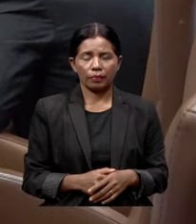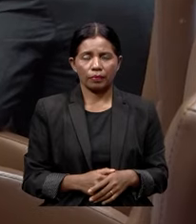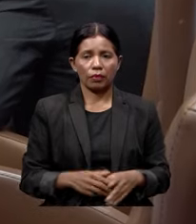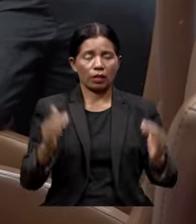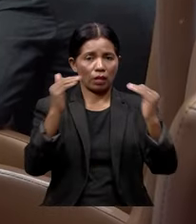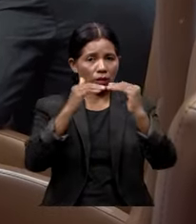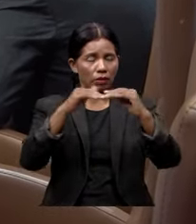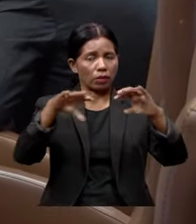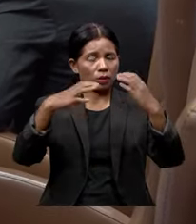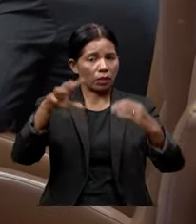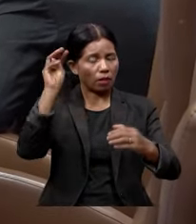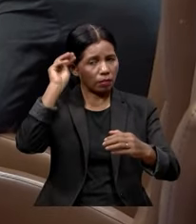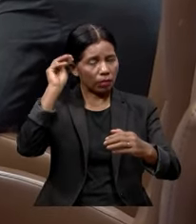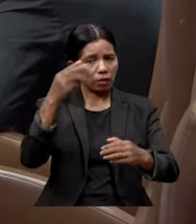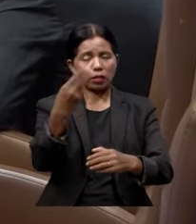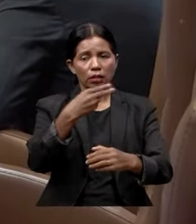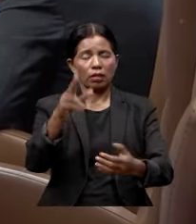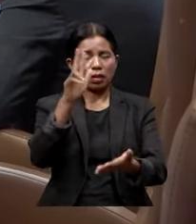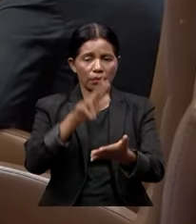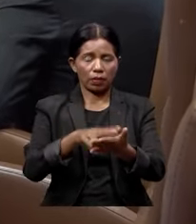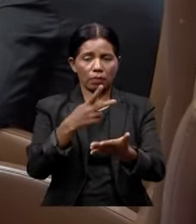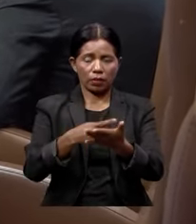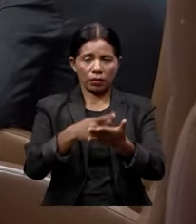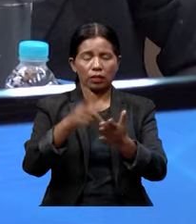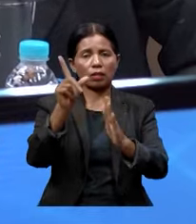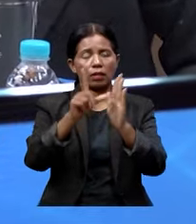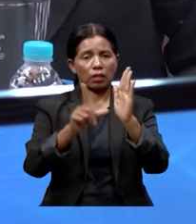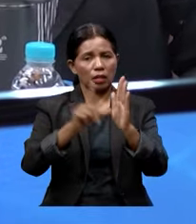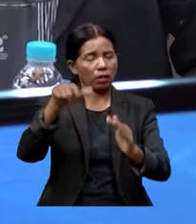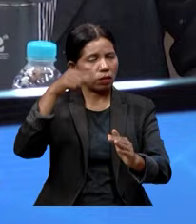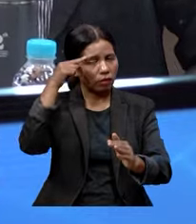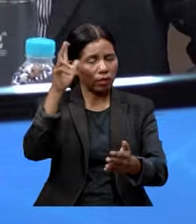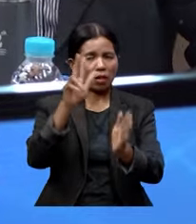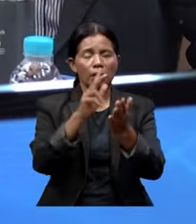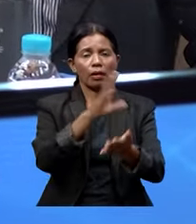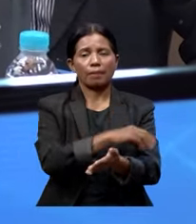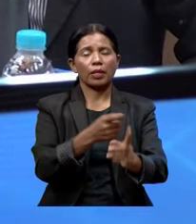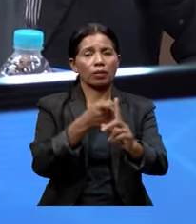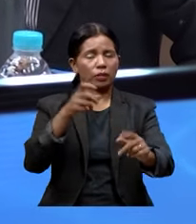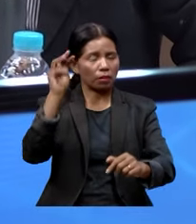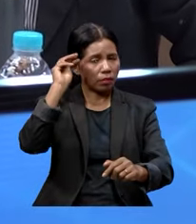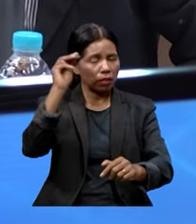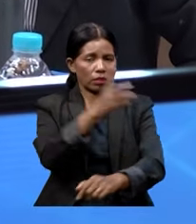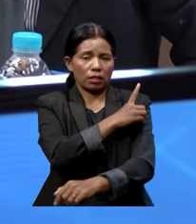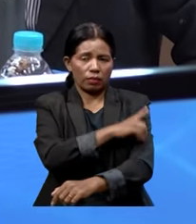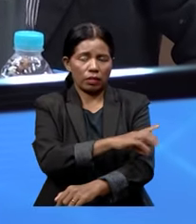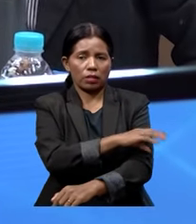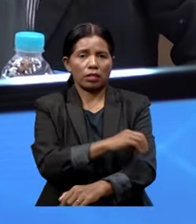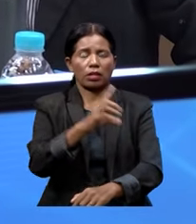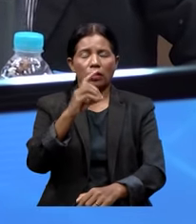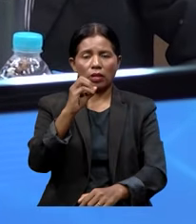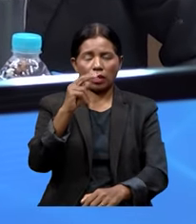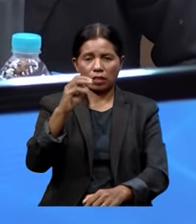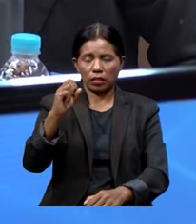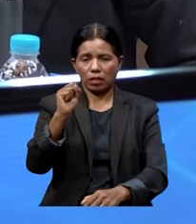Encontro Conselho Ministro Quintané aprova projeto de resolução governo. Nebe apresenta o Ministro de Defesa Donaciano do Rosário Gomes